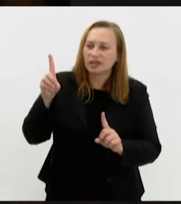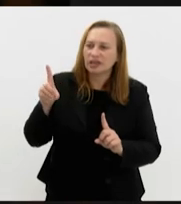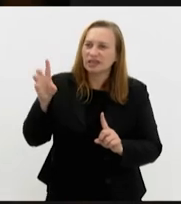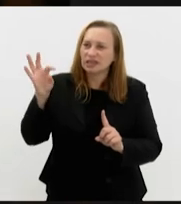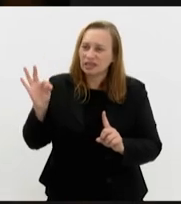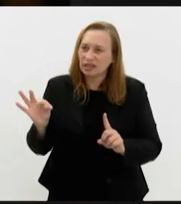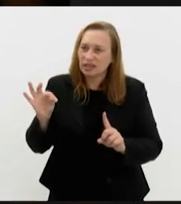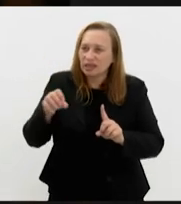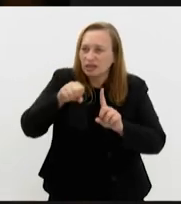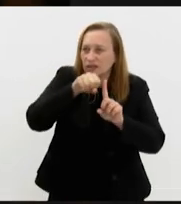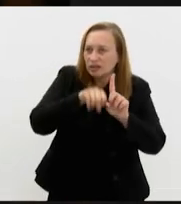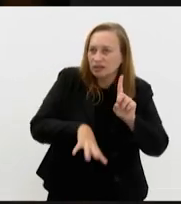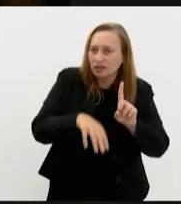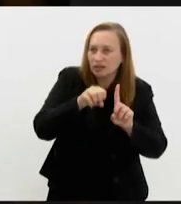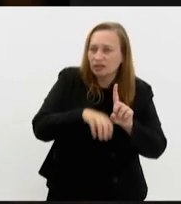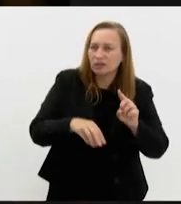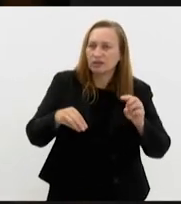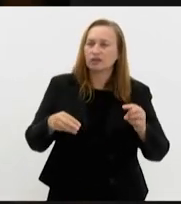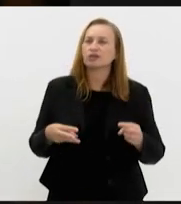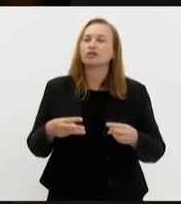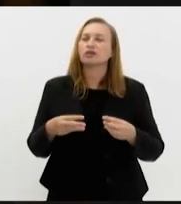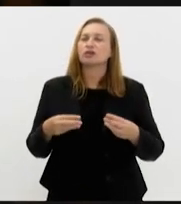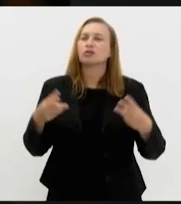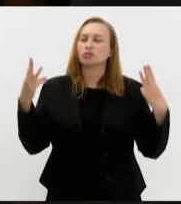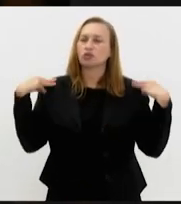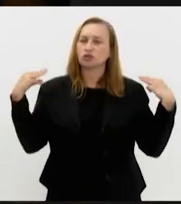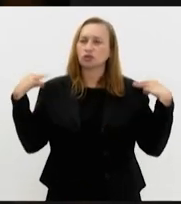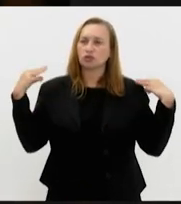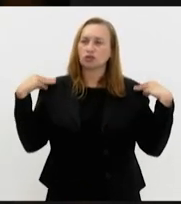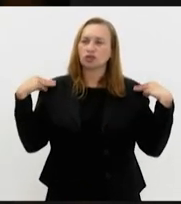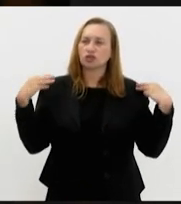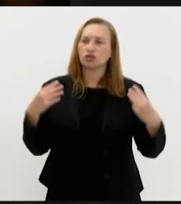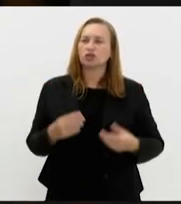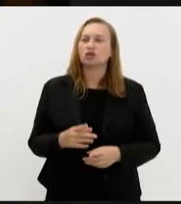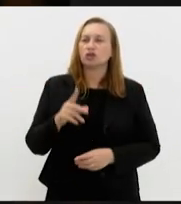transporte de cargas e passageiros nos contratos de concessão de